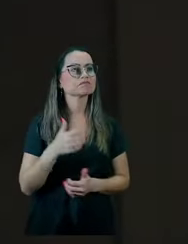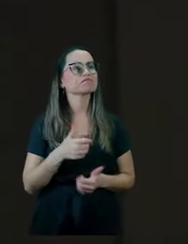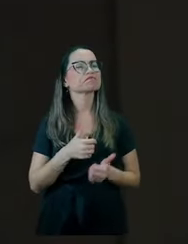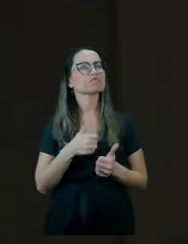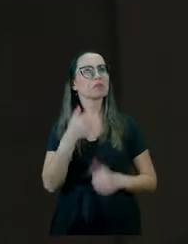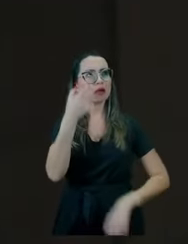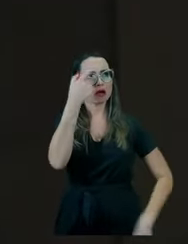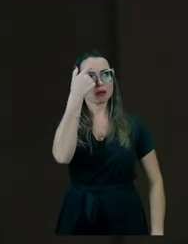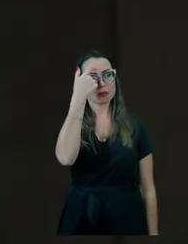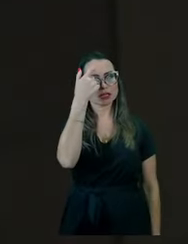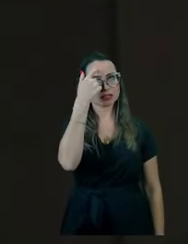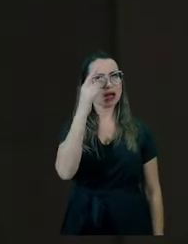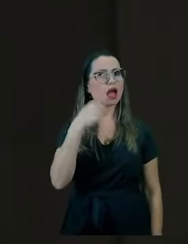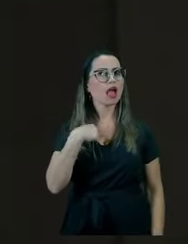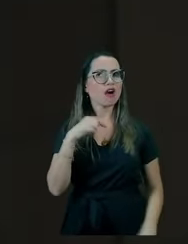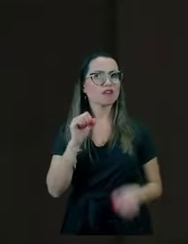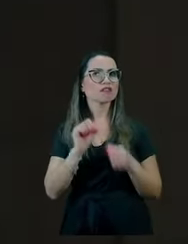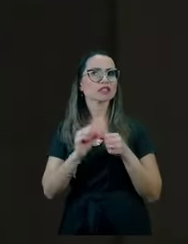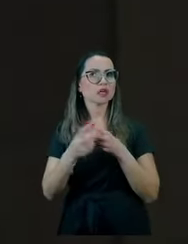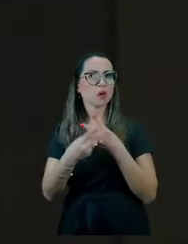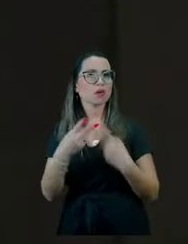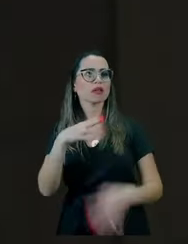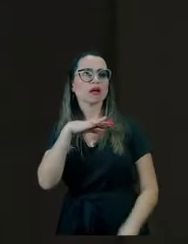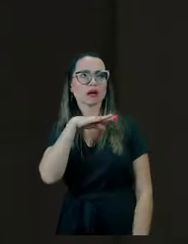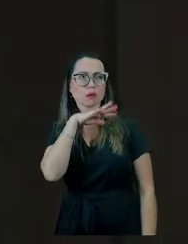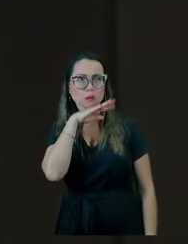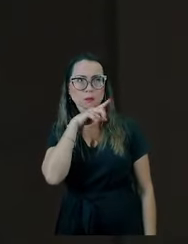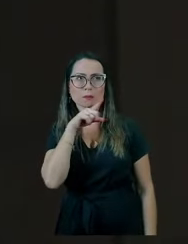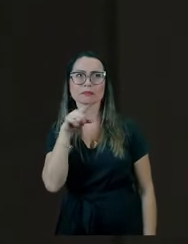Então nós precisamos estar conectados com as